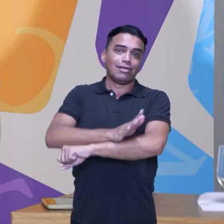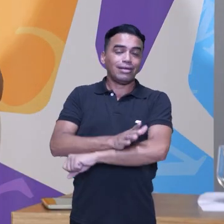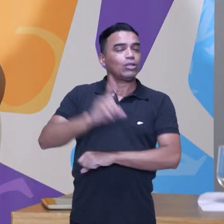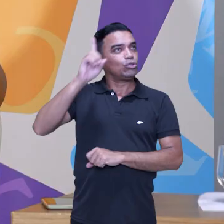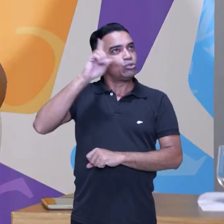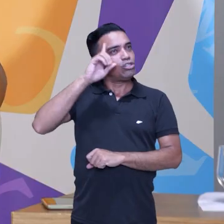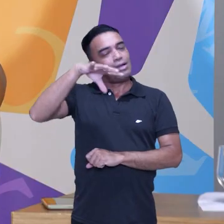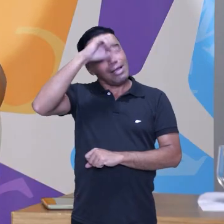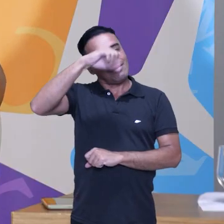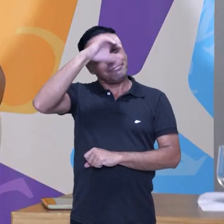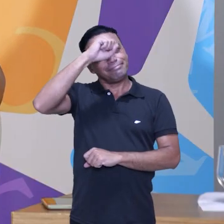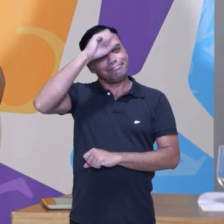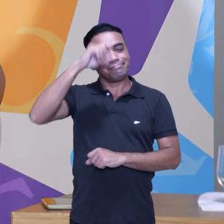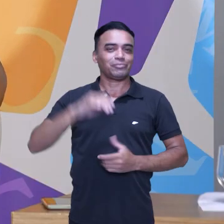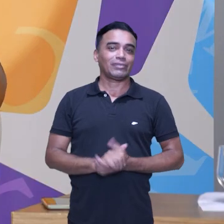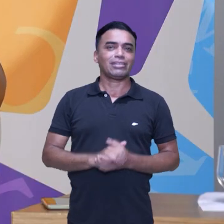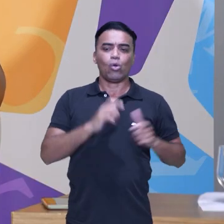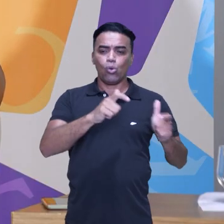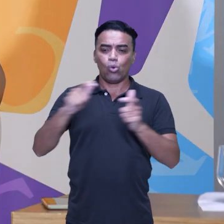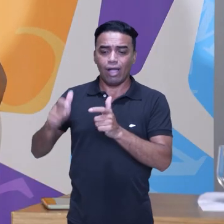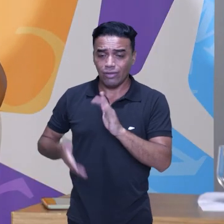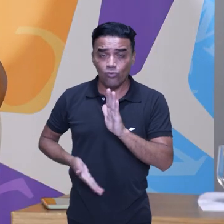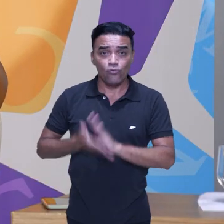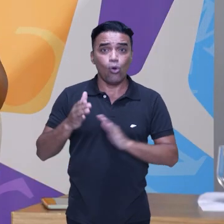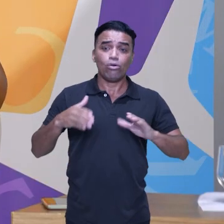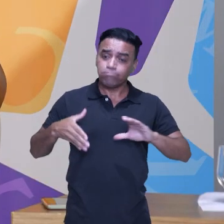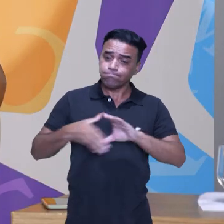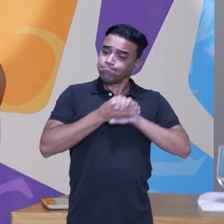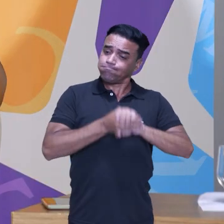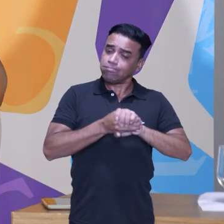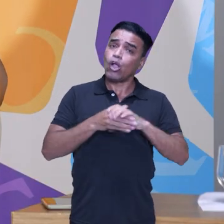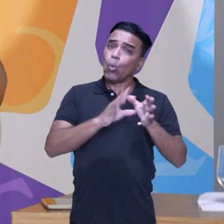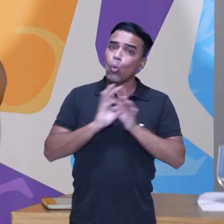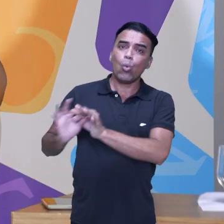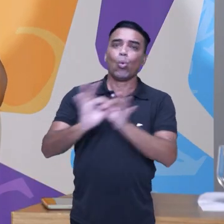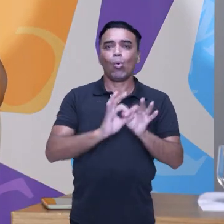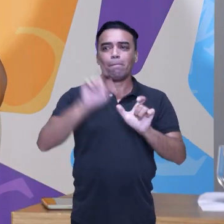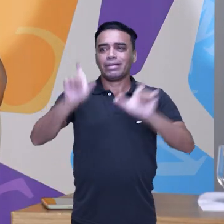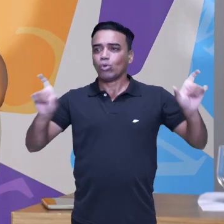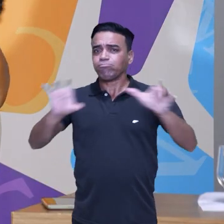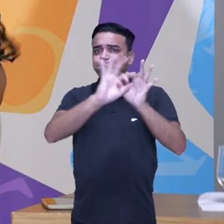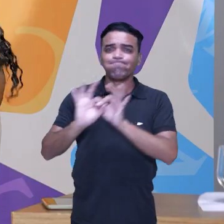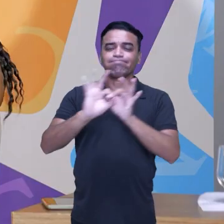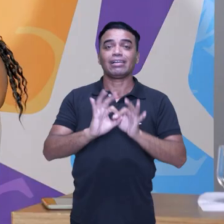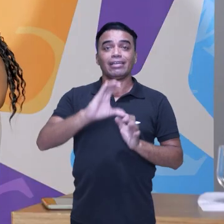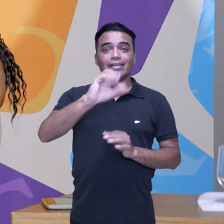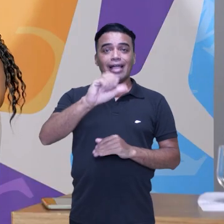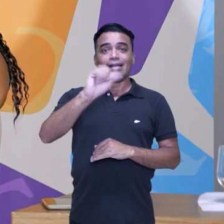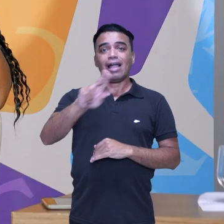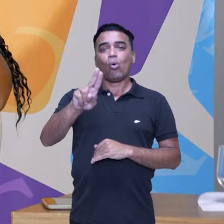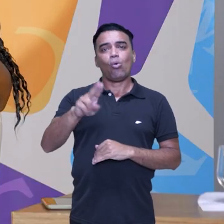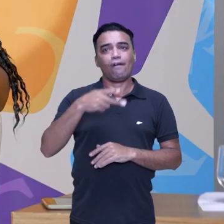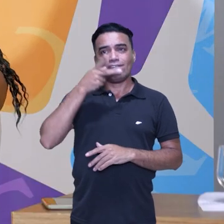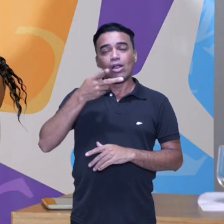aprende, pode dar a mão, né? Cada lugar que eu ando, eu dou a mão para mais uma pessoa, né? E, como o Cacau falou, eu só